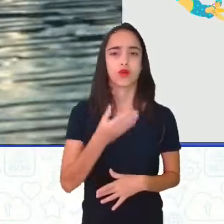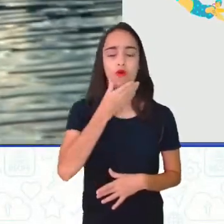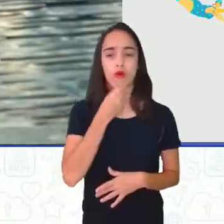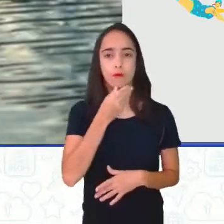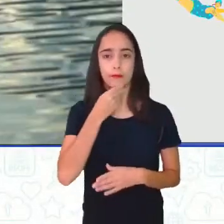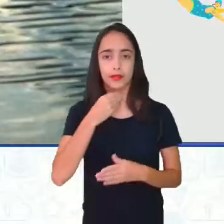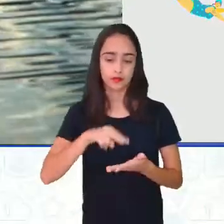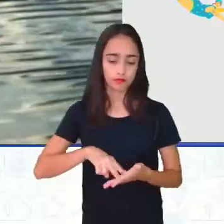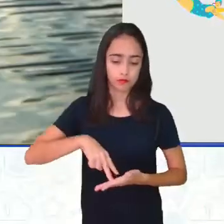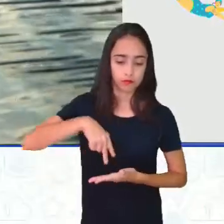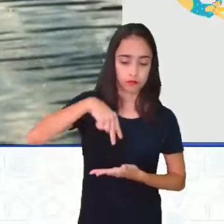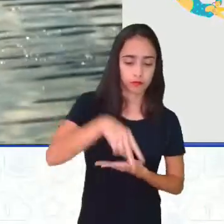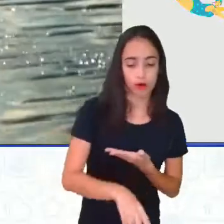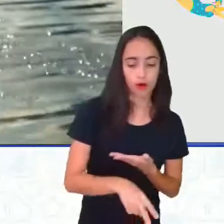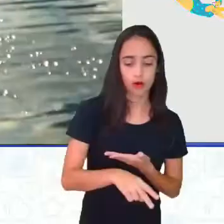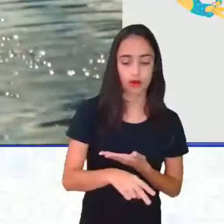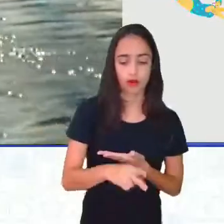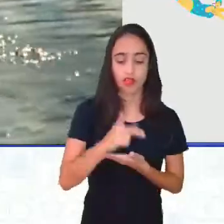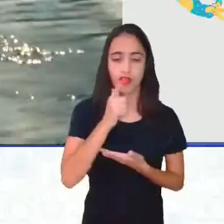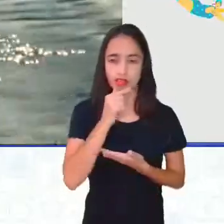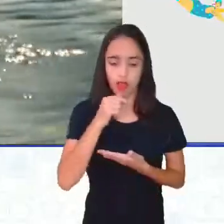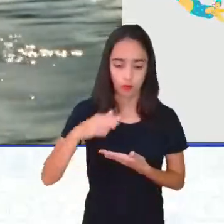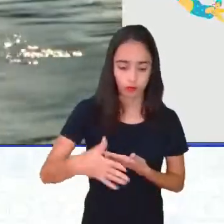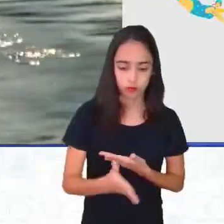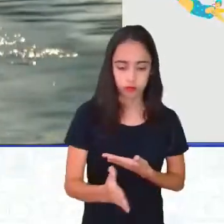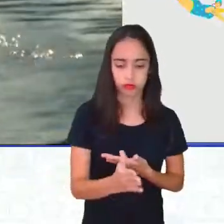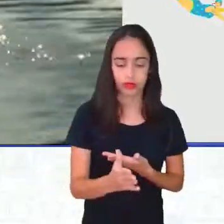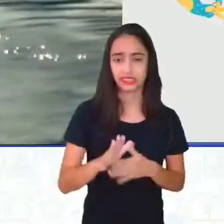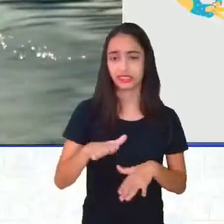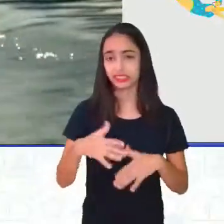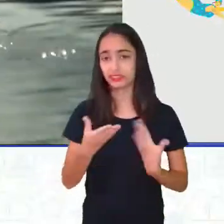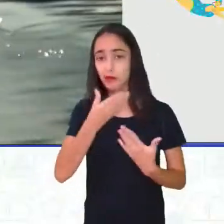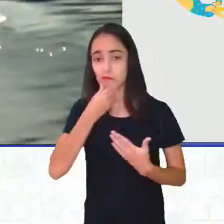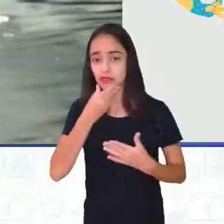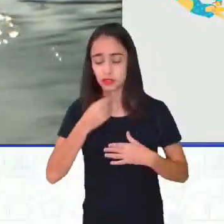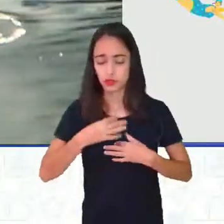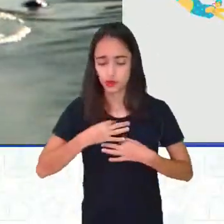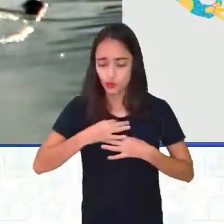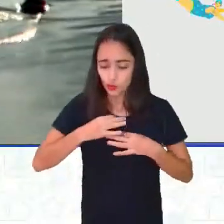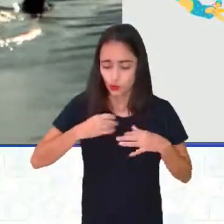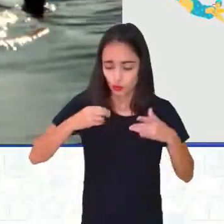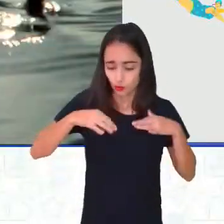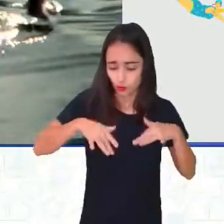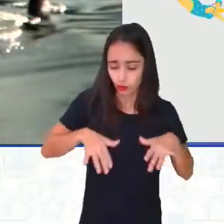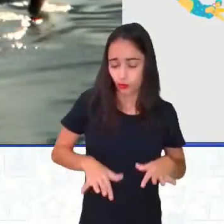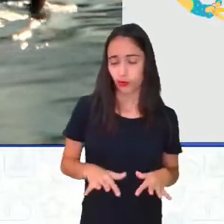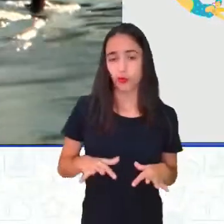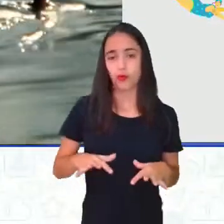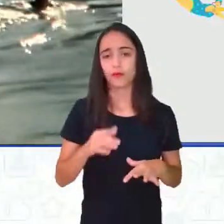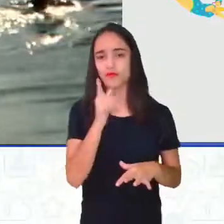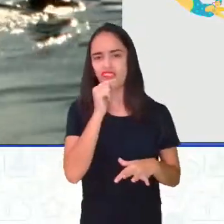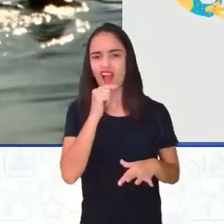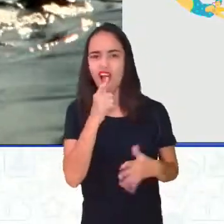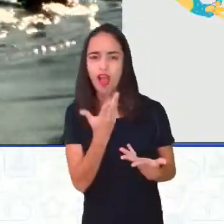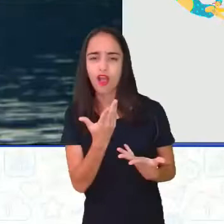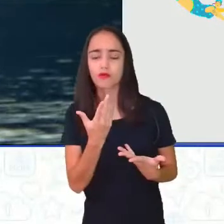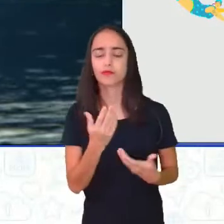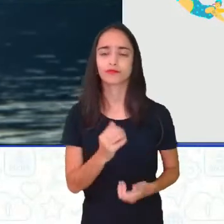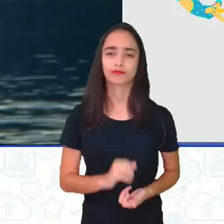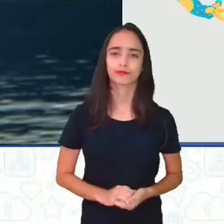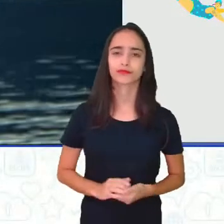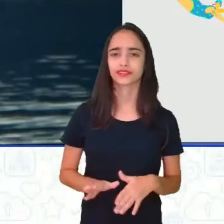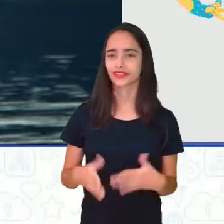se molhar. Eu tenho certeza disso. Então, não é um experimento aleatório, que é o que a gente